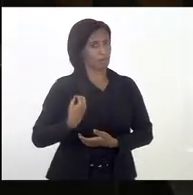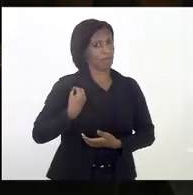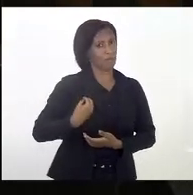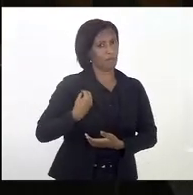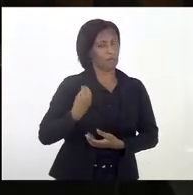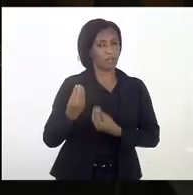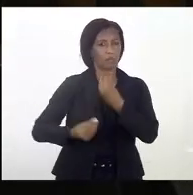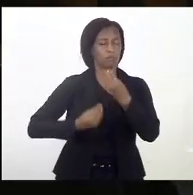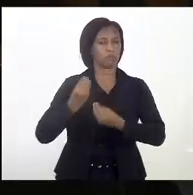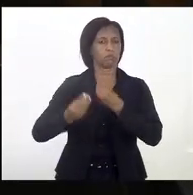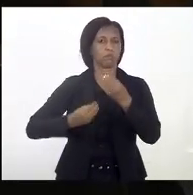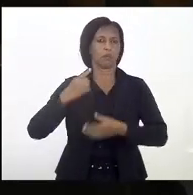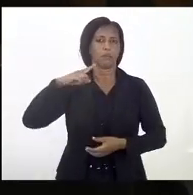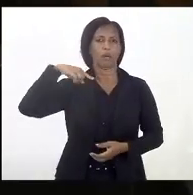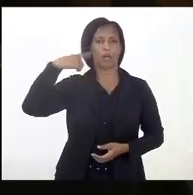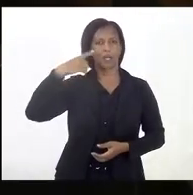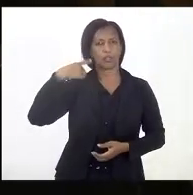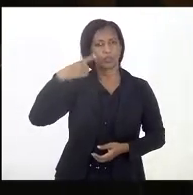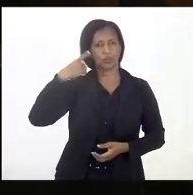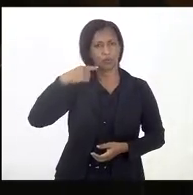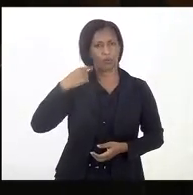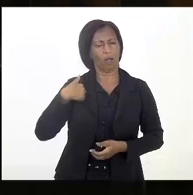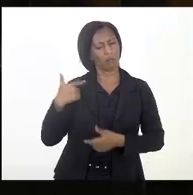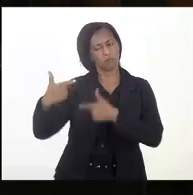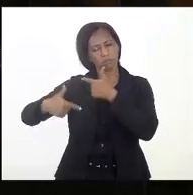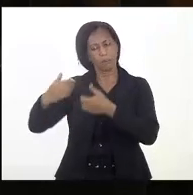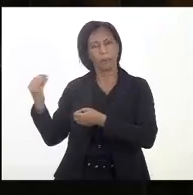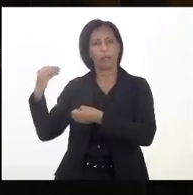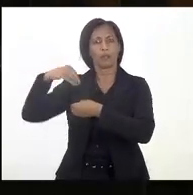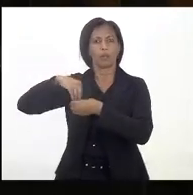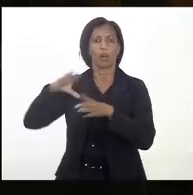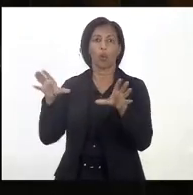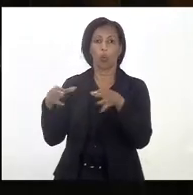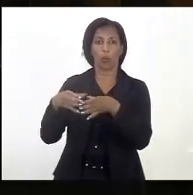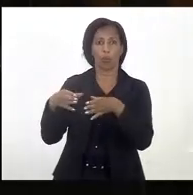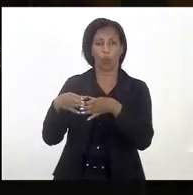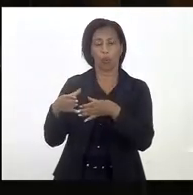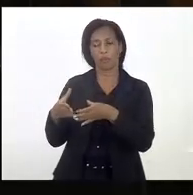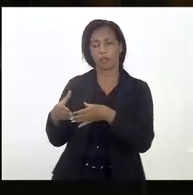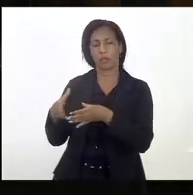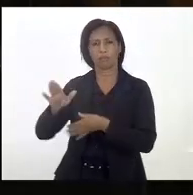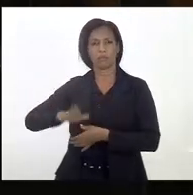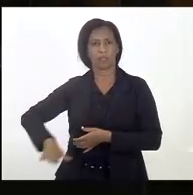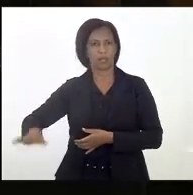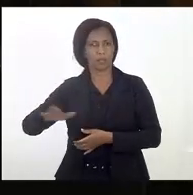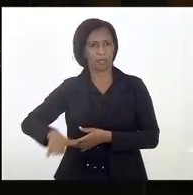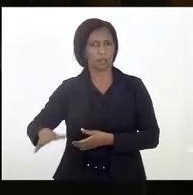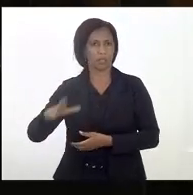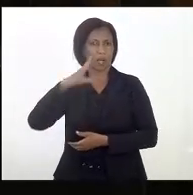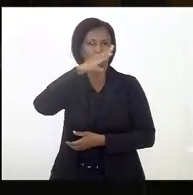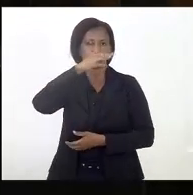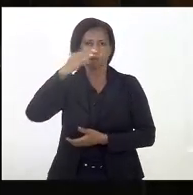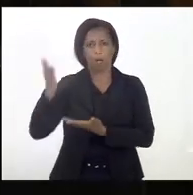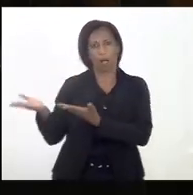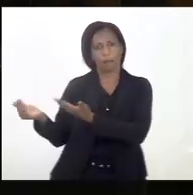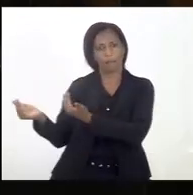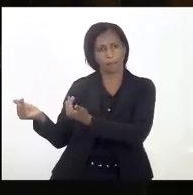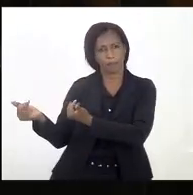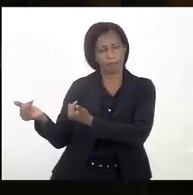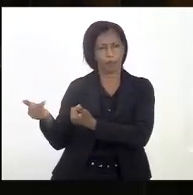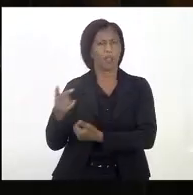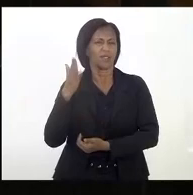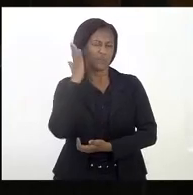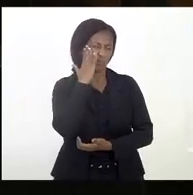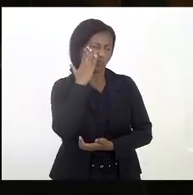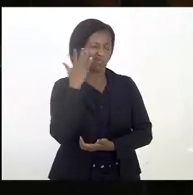como advogado atuei em algumas comissões da Ordem no Brasil a comissão da Criança e do Adolescente que eu sei que é um tema muito querido muito